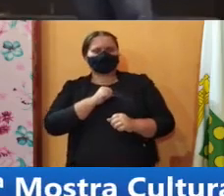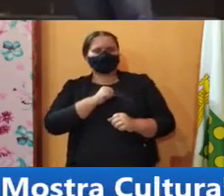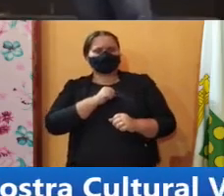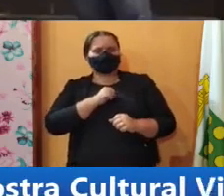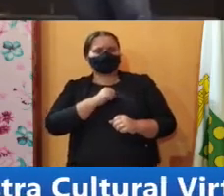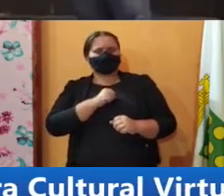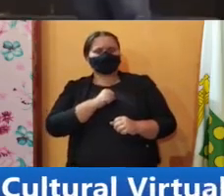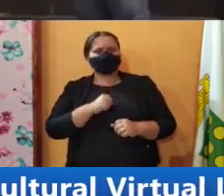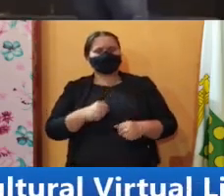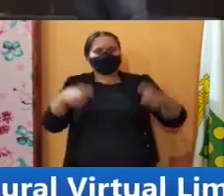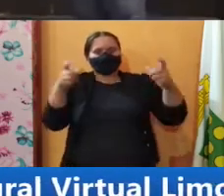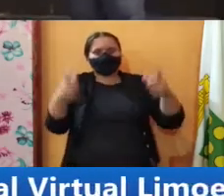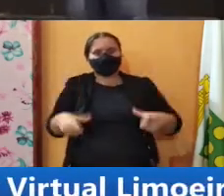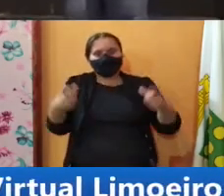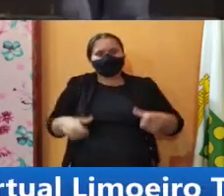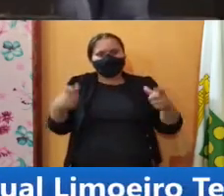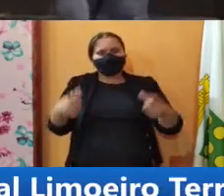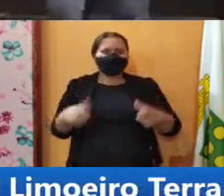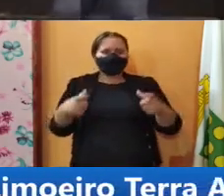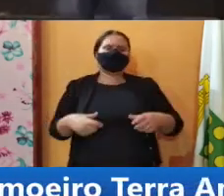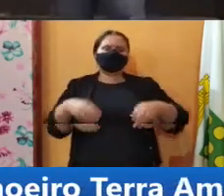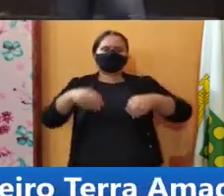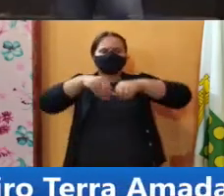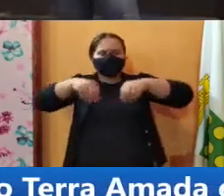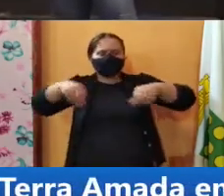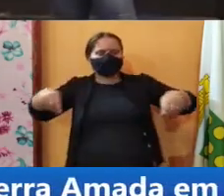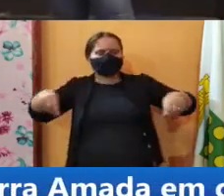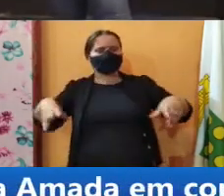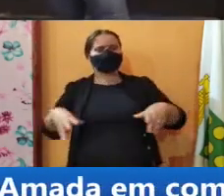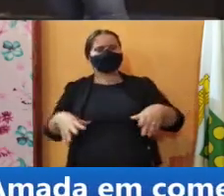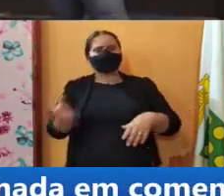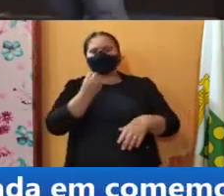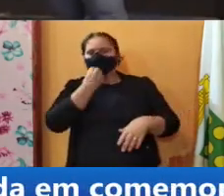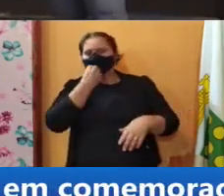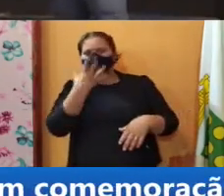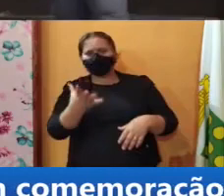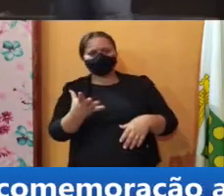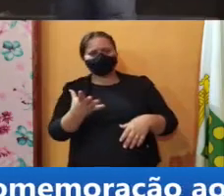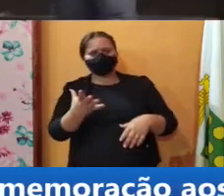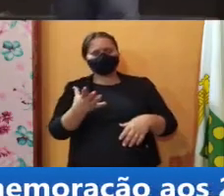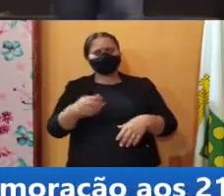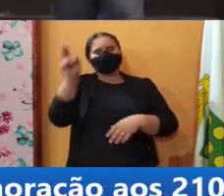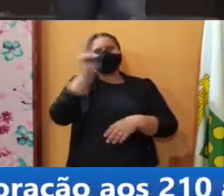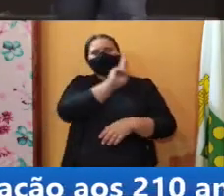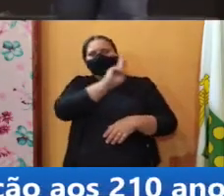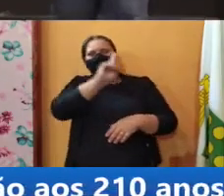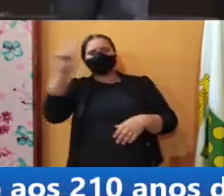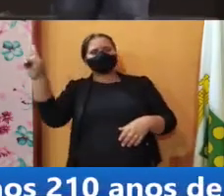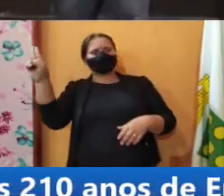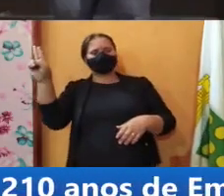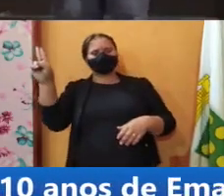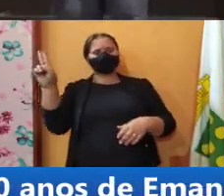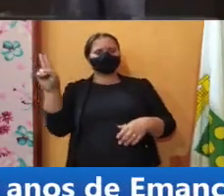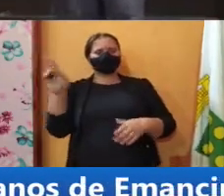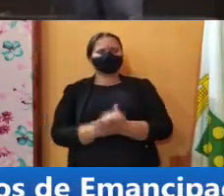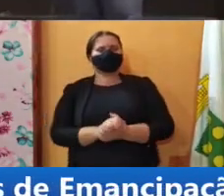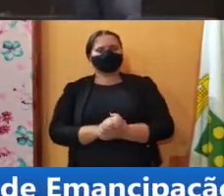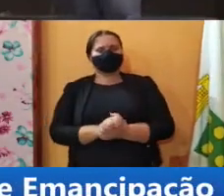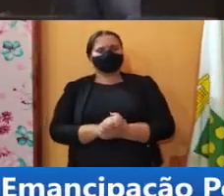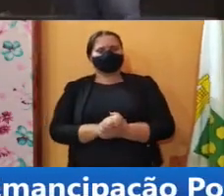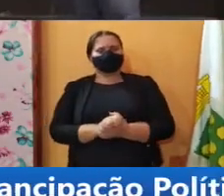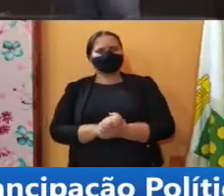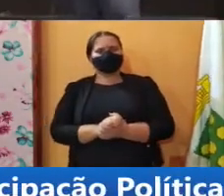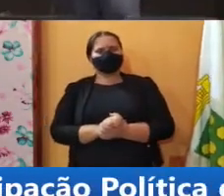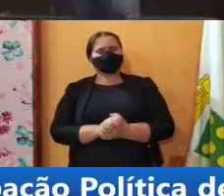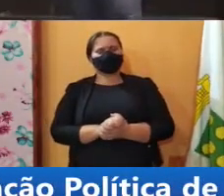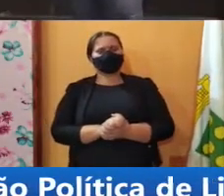por esse pedaço de chão, esse pedaço de chão. O muito bom é levar o nome para os quatro